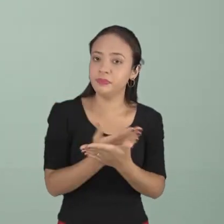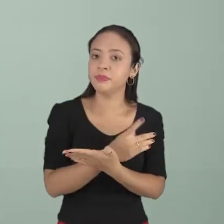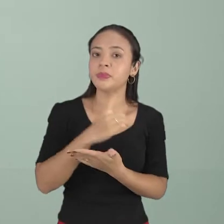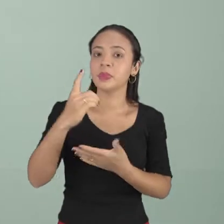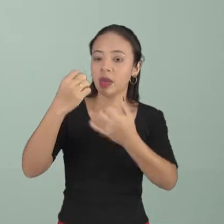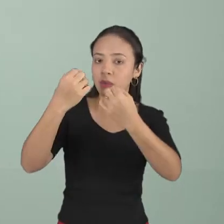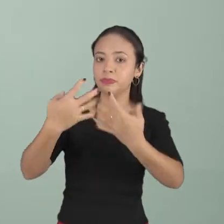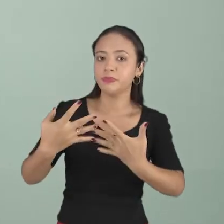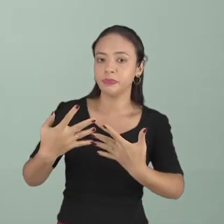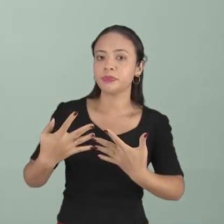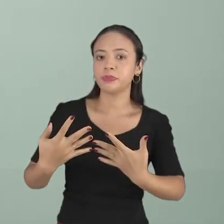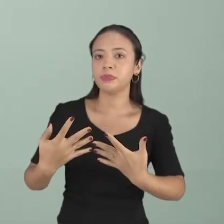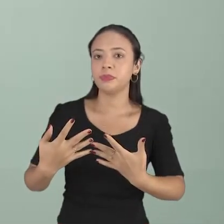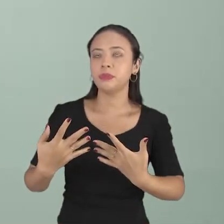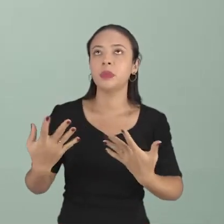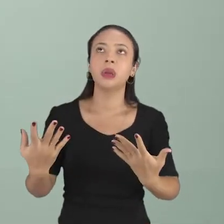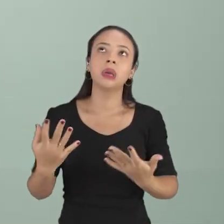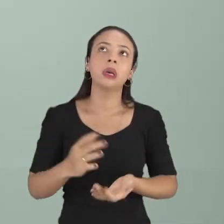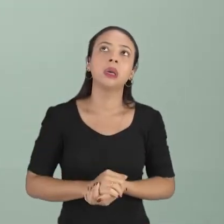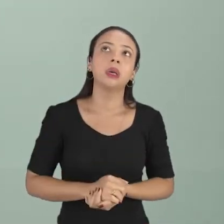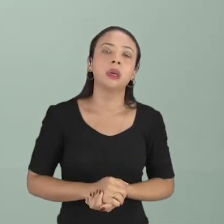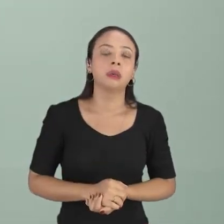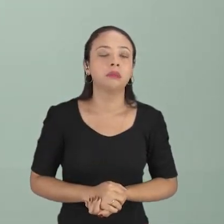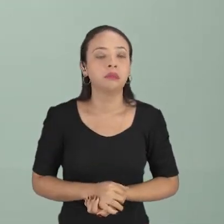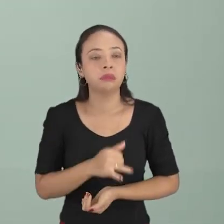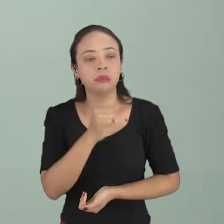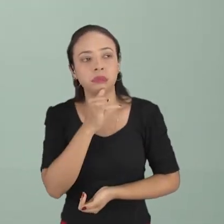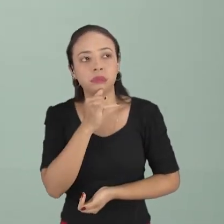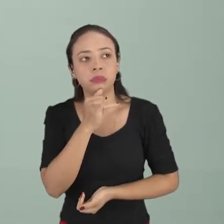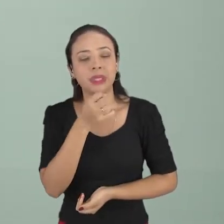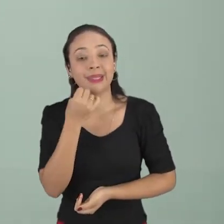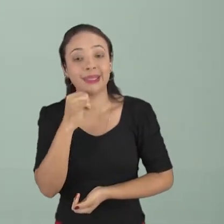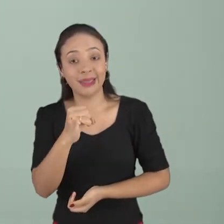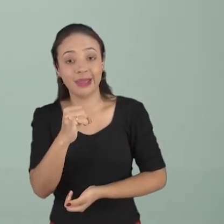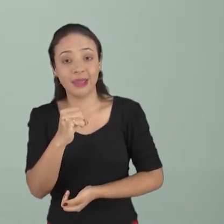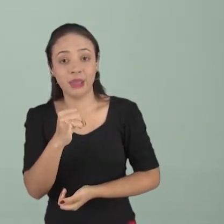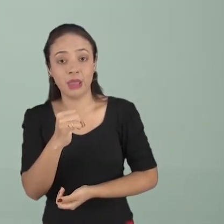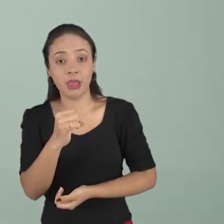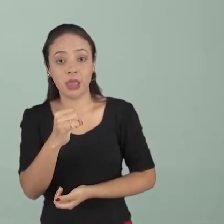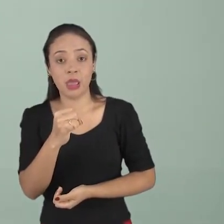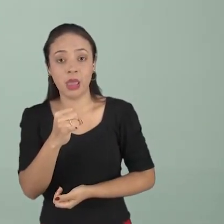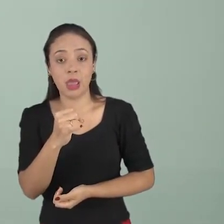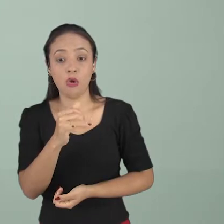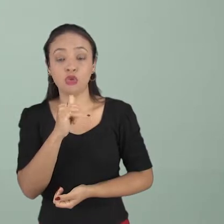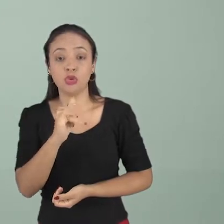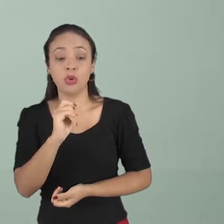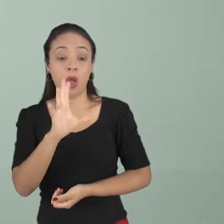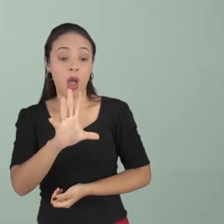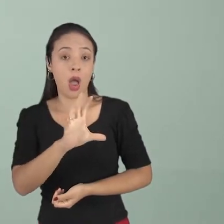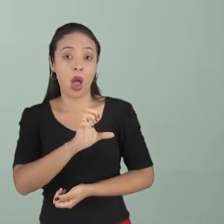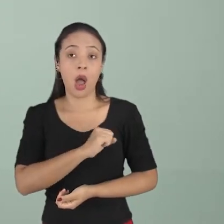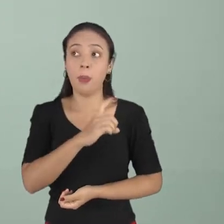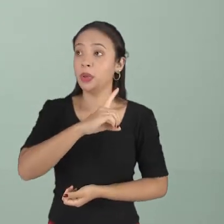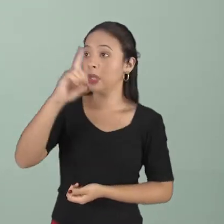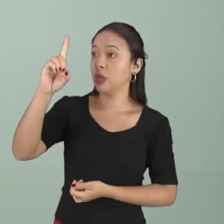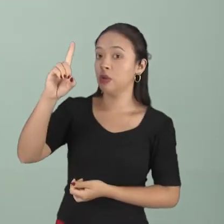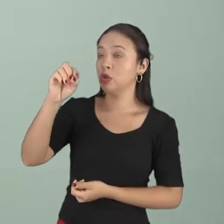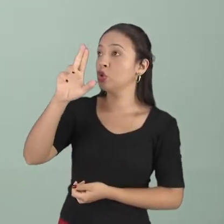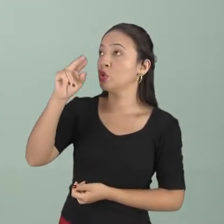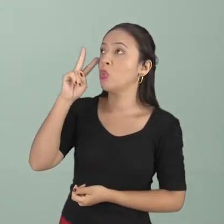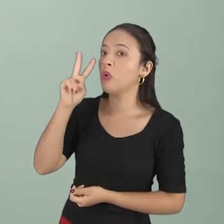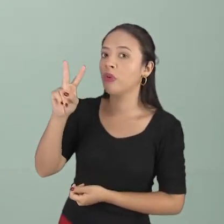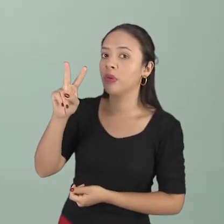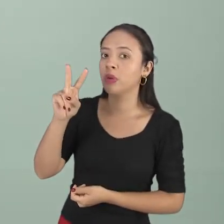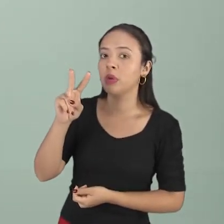Quem diz que ama a Deus, a quem nunca viu e não ama o seu semelhante?